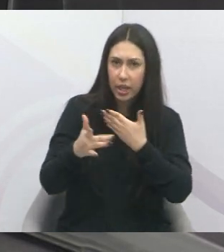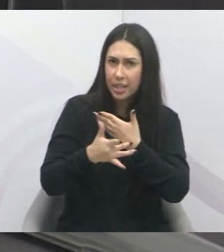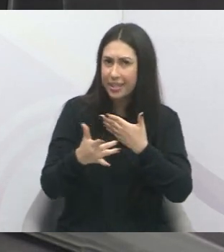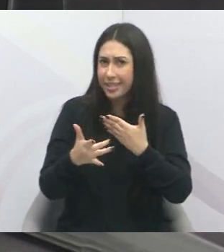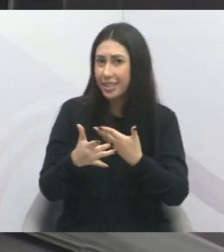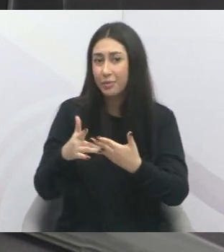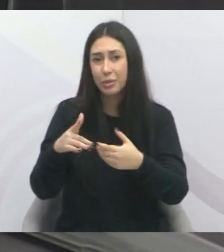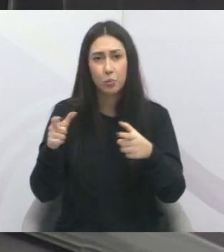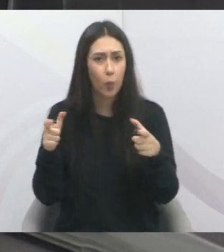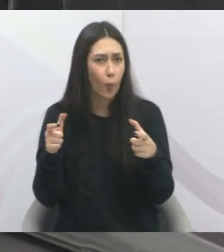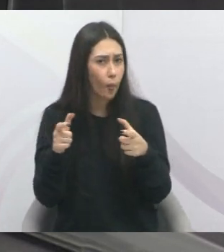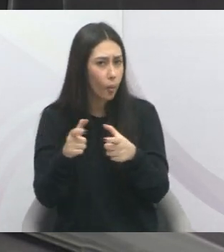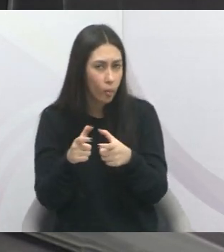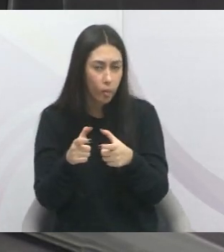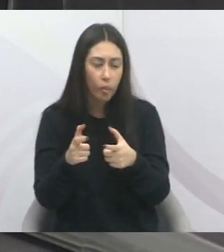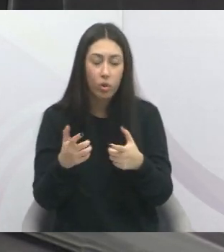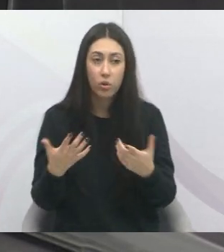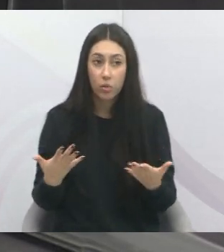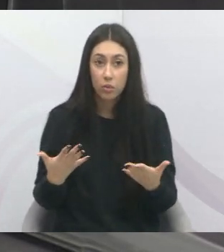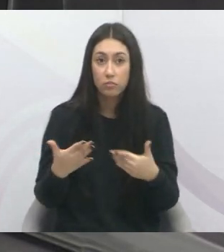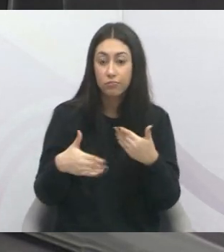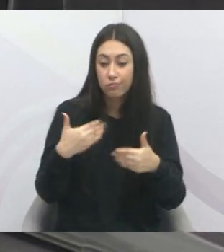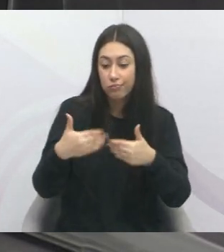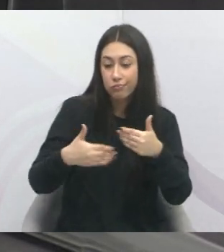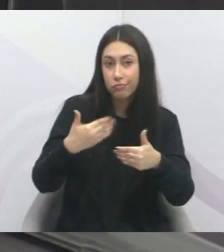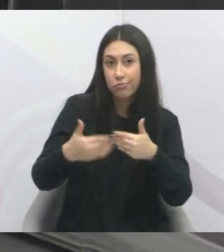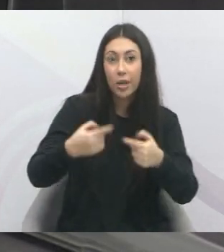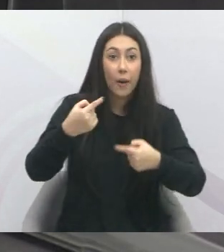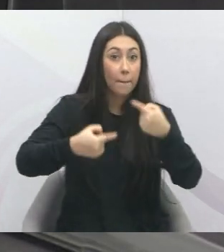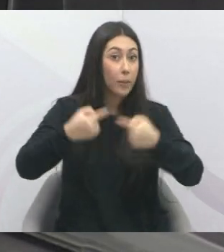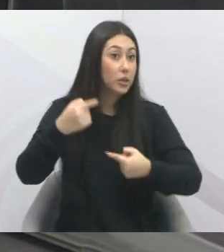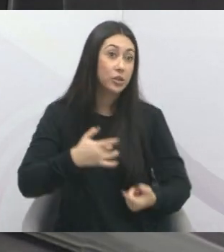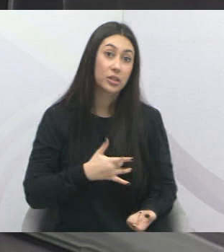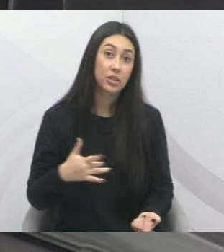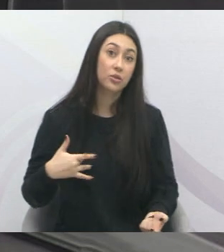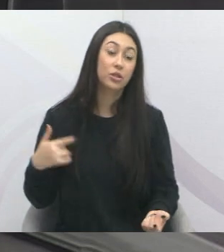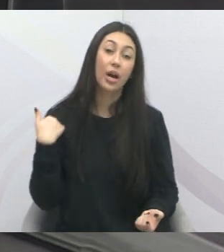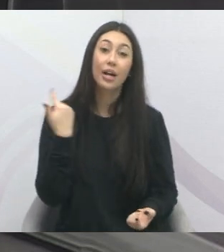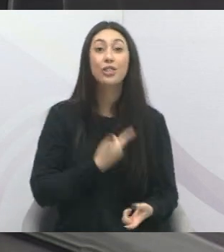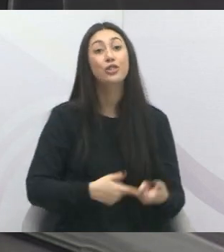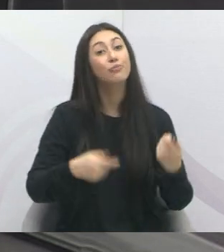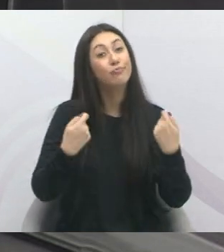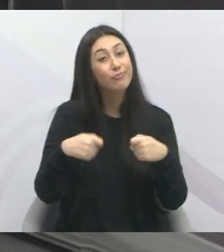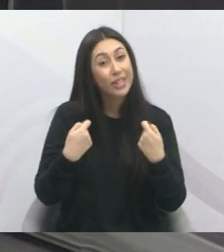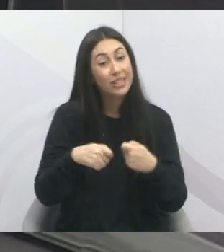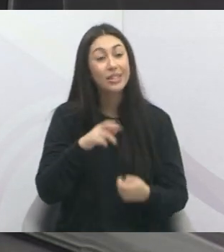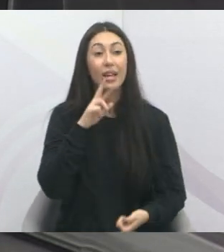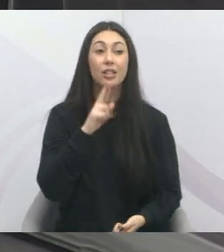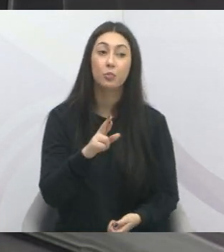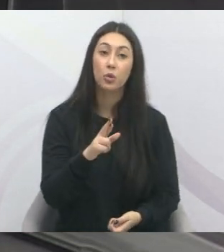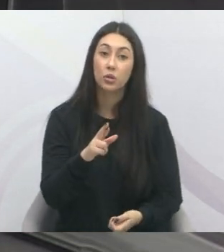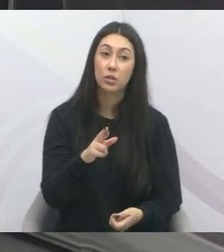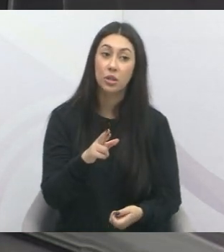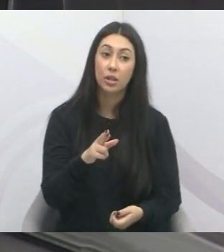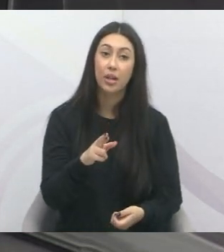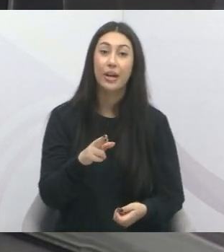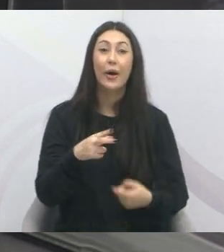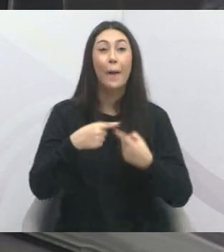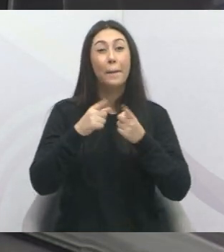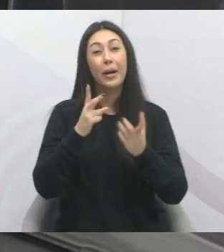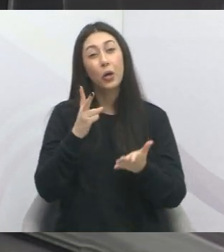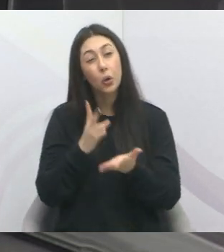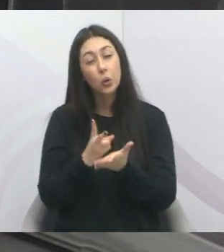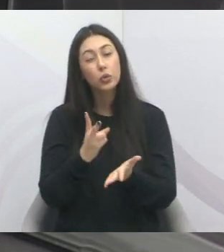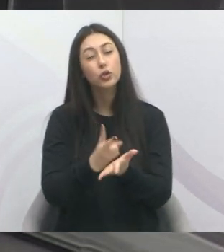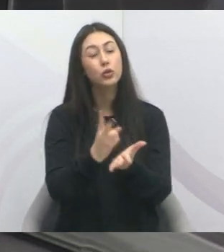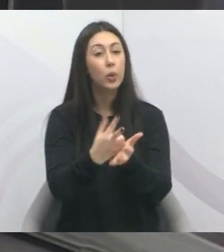diminuir seu custo. É assim que se faz política da saúde. Nós precisamos dar essa resposta. Vai para um caminho congelado de novo e